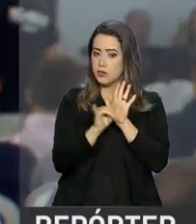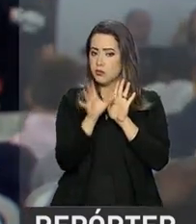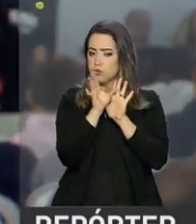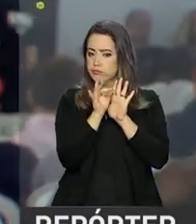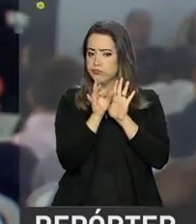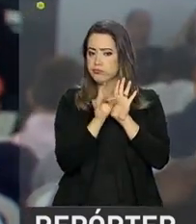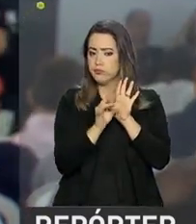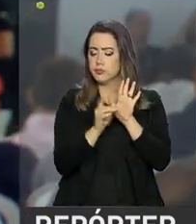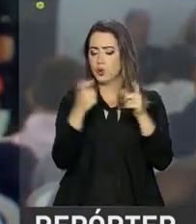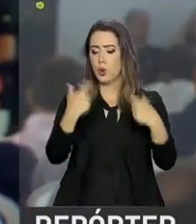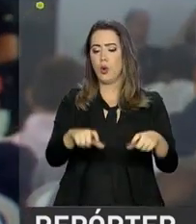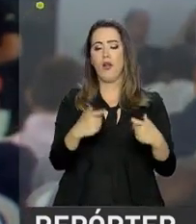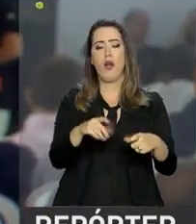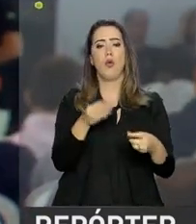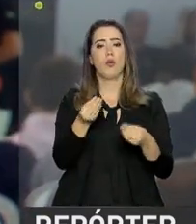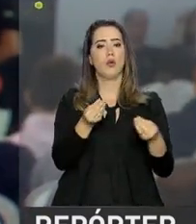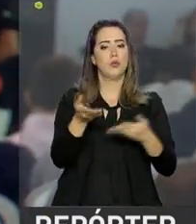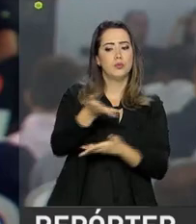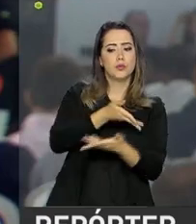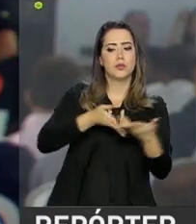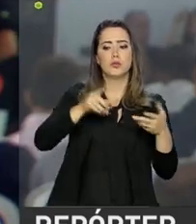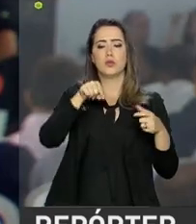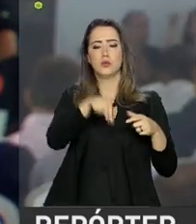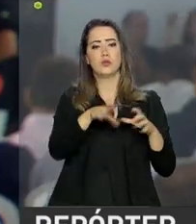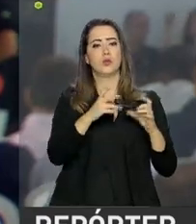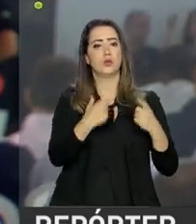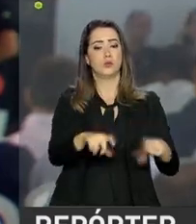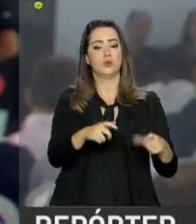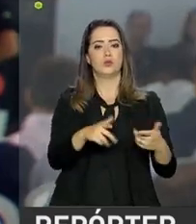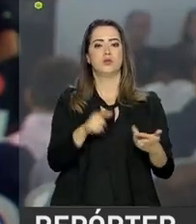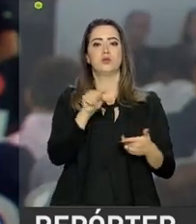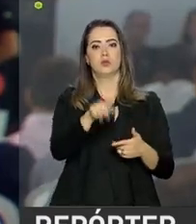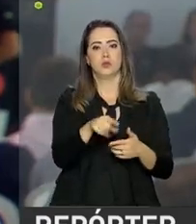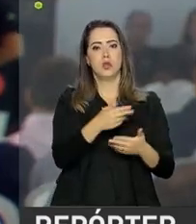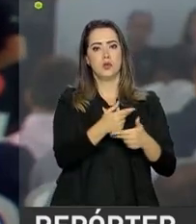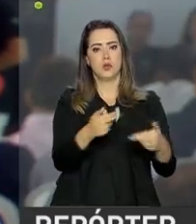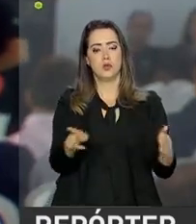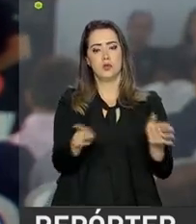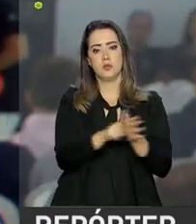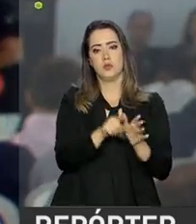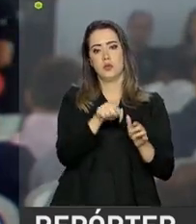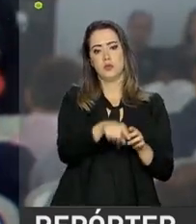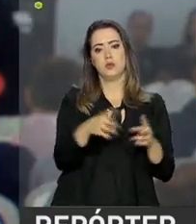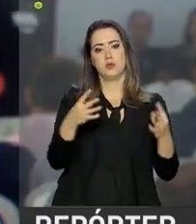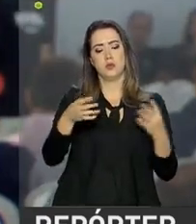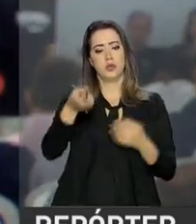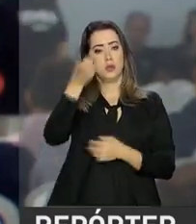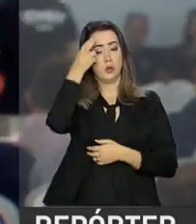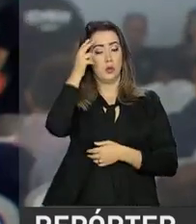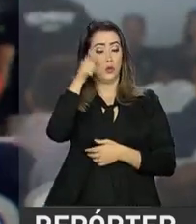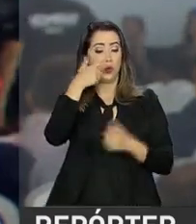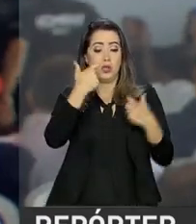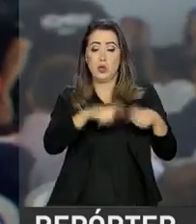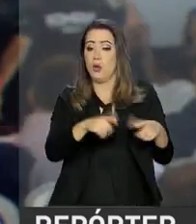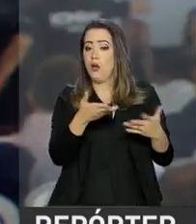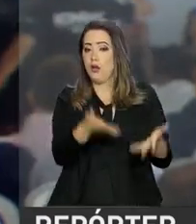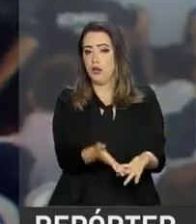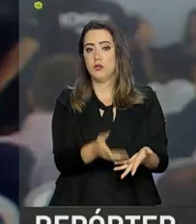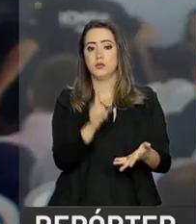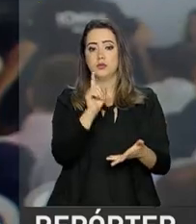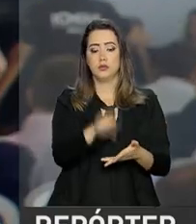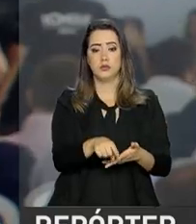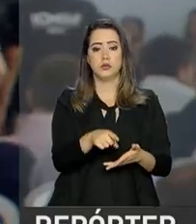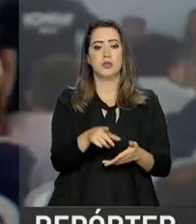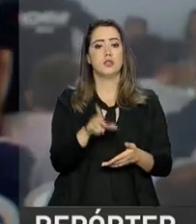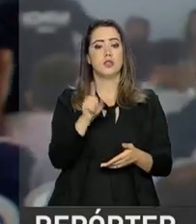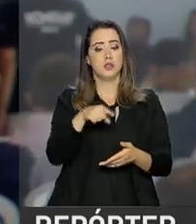o interesse local, envolva a comunidade local, a mão de obra local, os produtos locais e a cultura local. Isso é muito importante, porque a